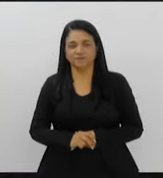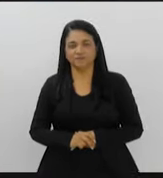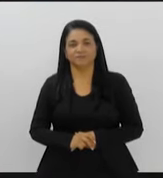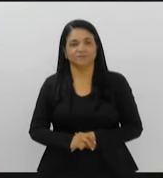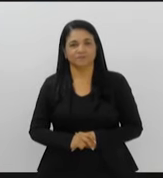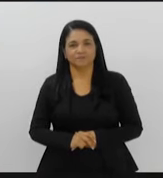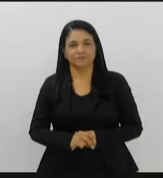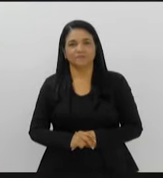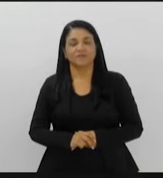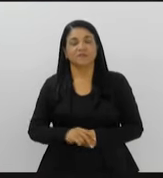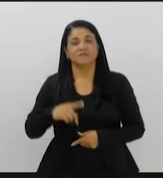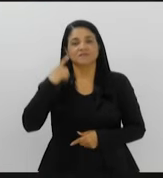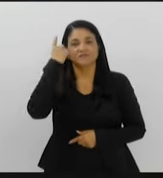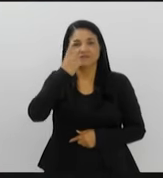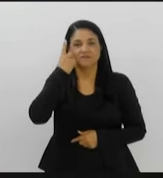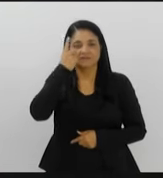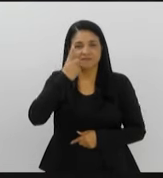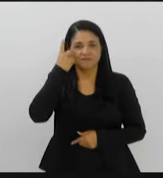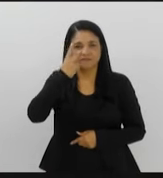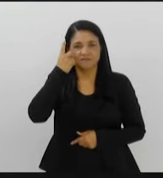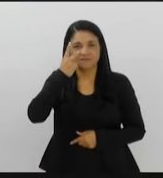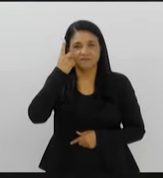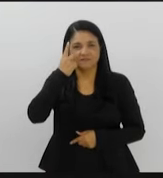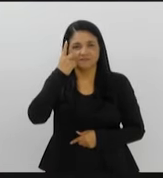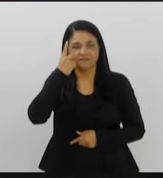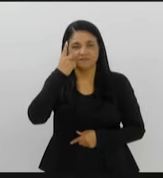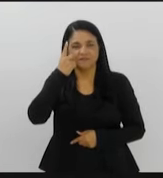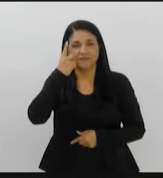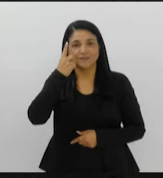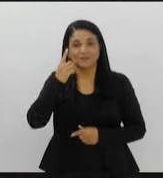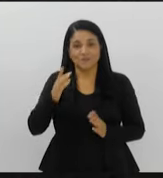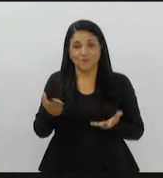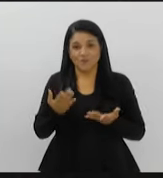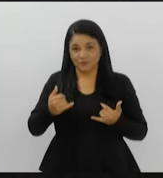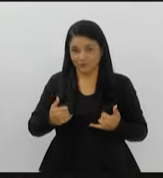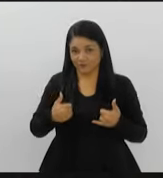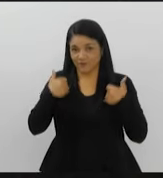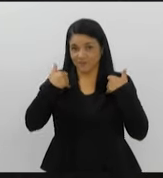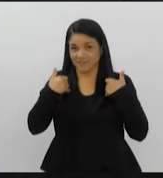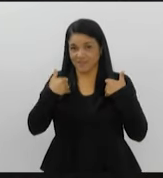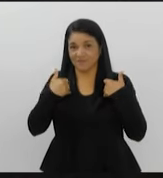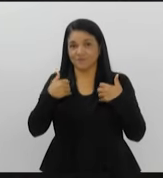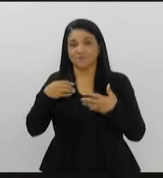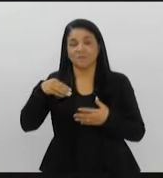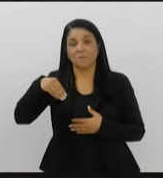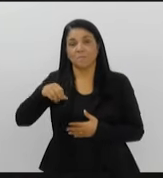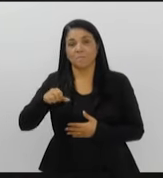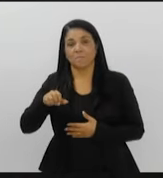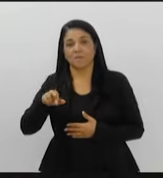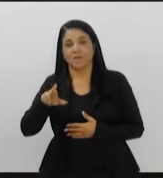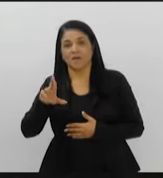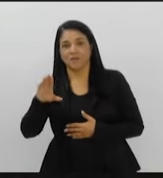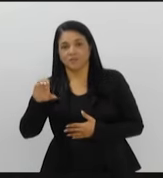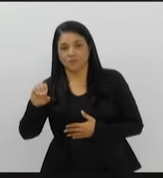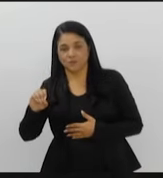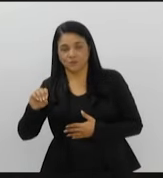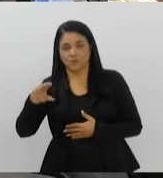Nosso nobre deputado está fazendo aniversário hoje, Márcio Canella.